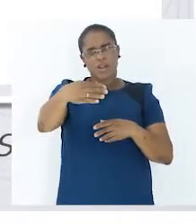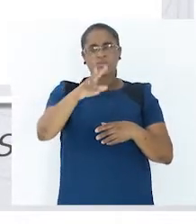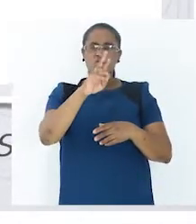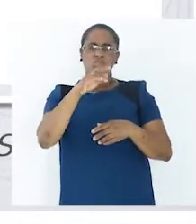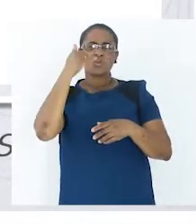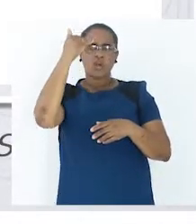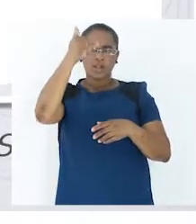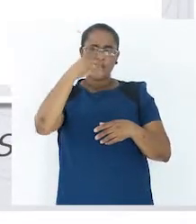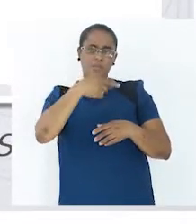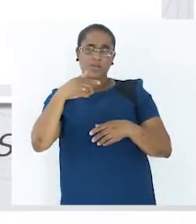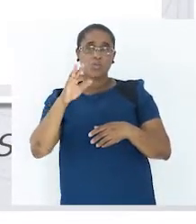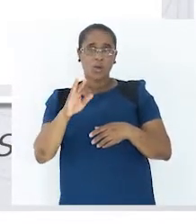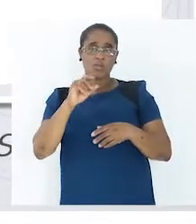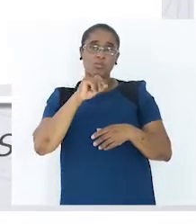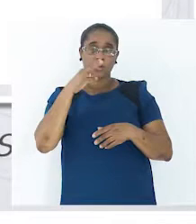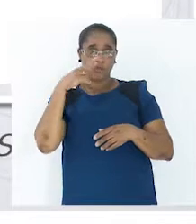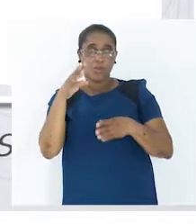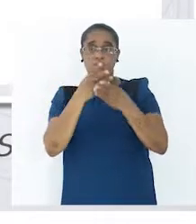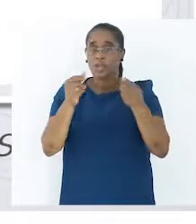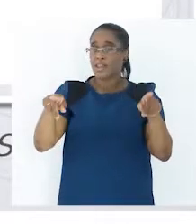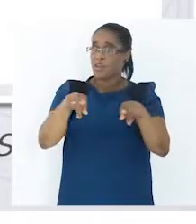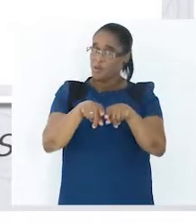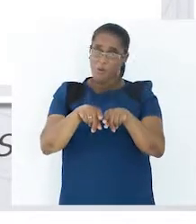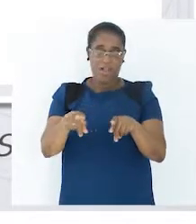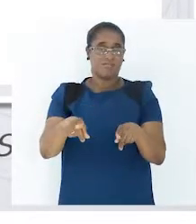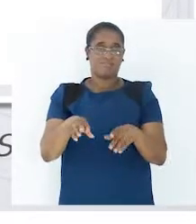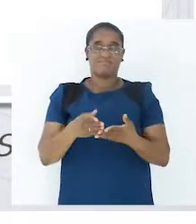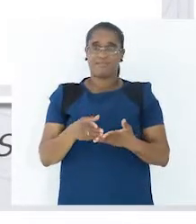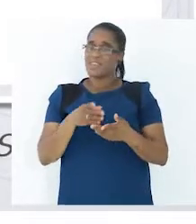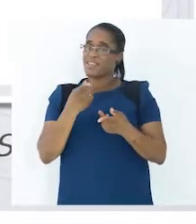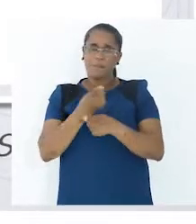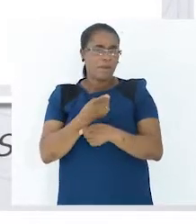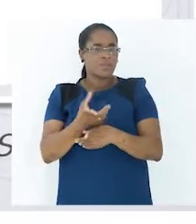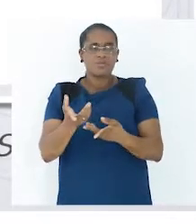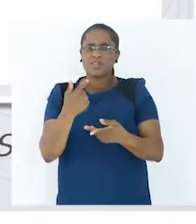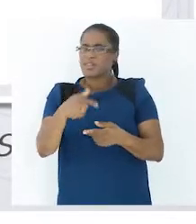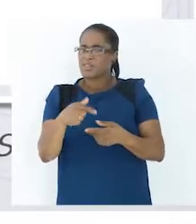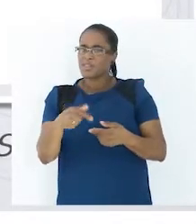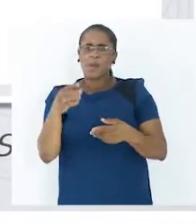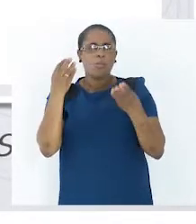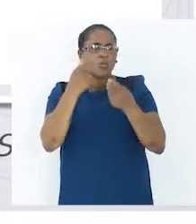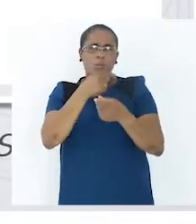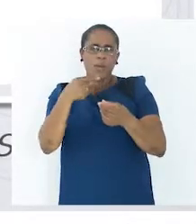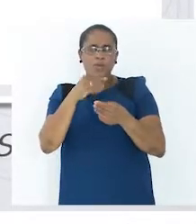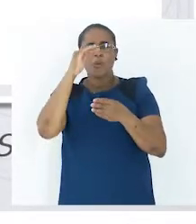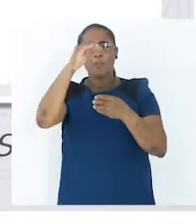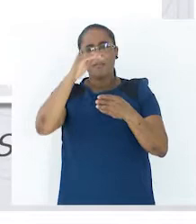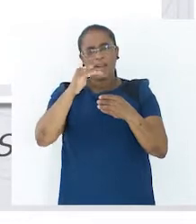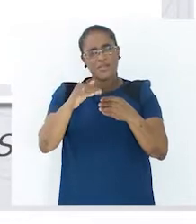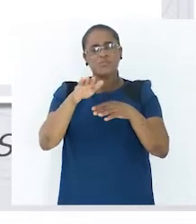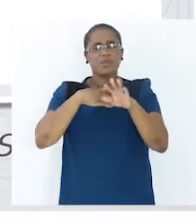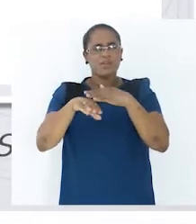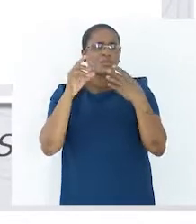4. Podem ver que o resultado é igual e na mesma temos muito menos passos, muito